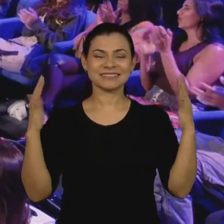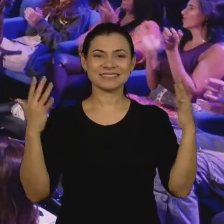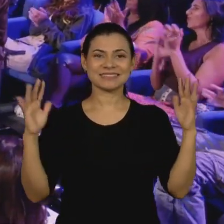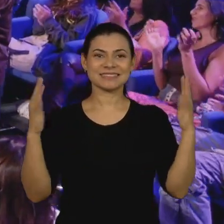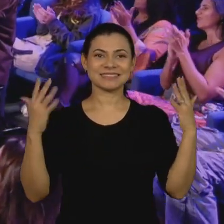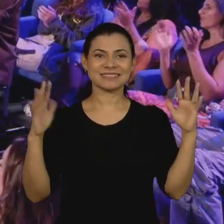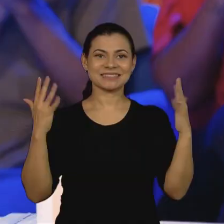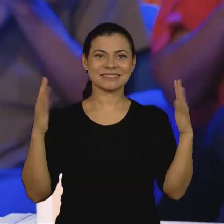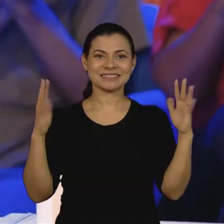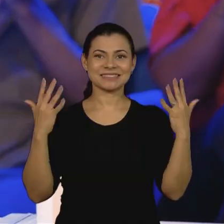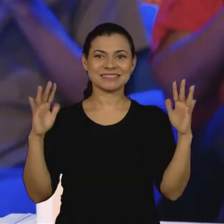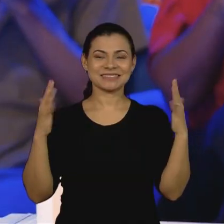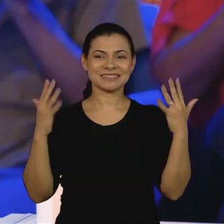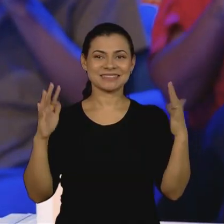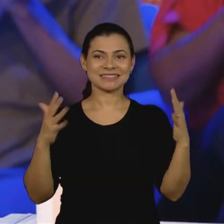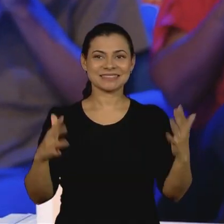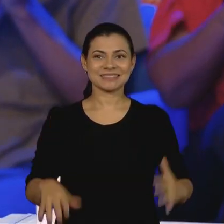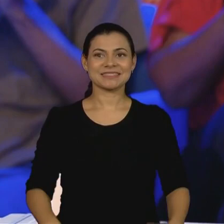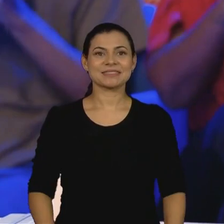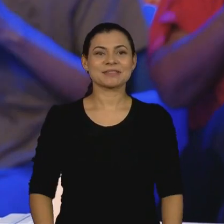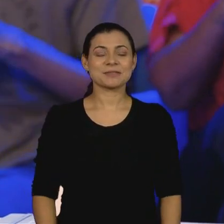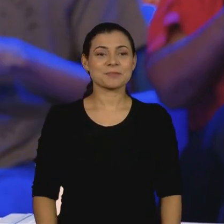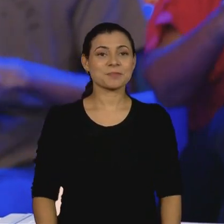Ô, Paulo,